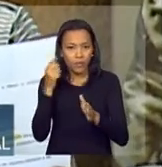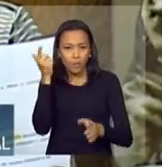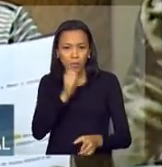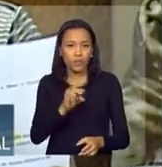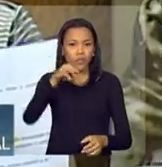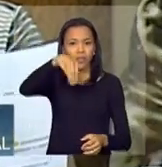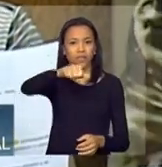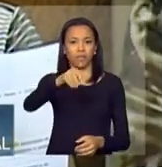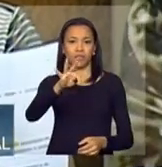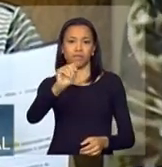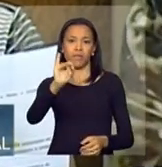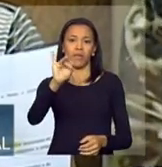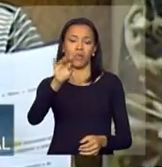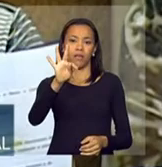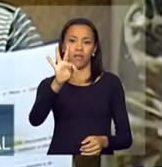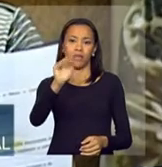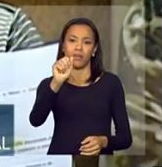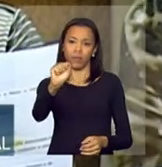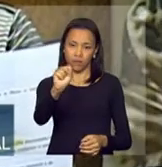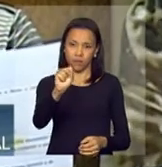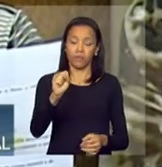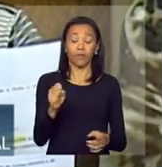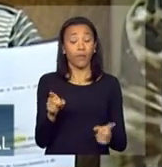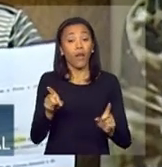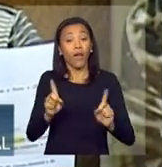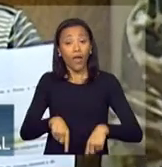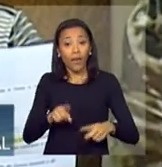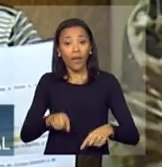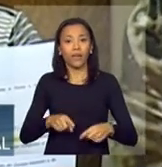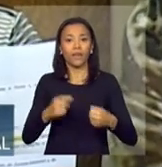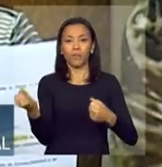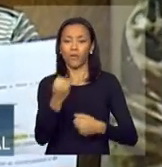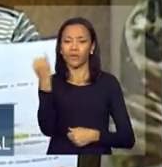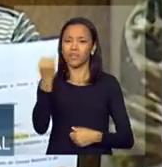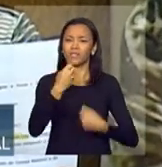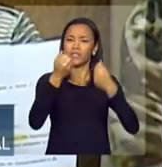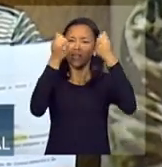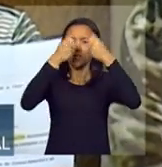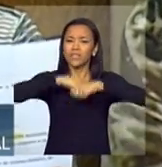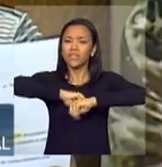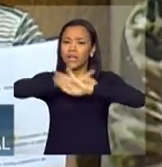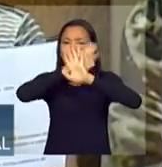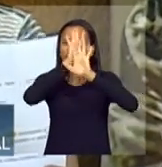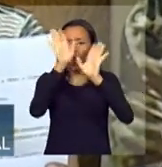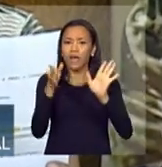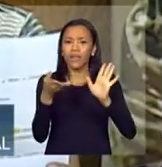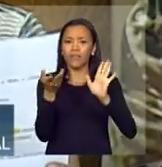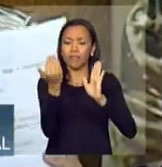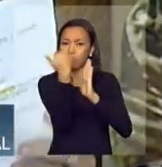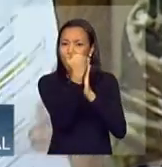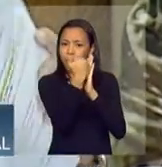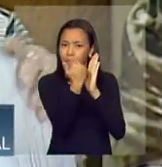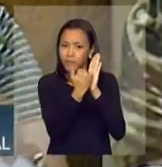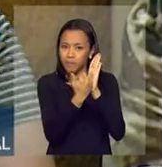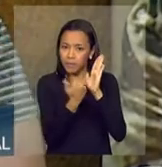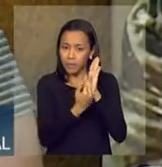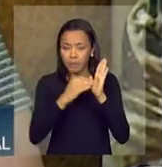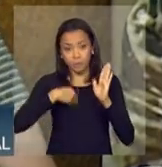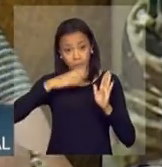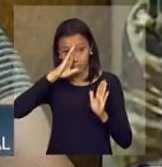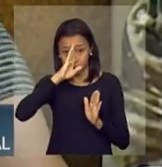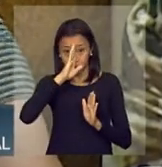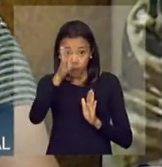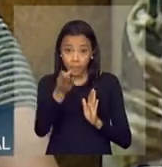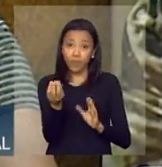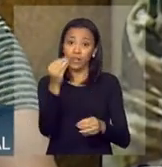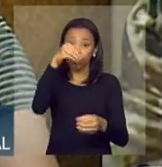da política. É importante que sejam discriminadas anualmente as ações orçamentárias prioritárias constantes no